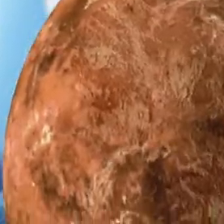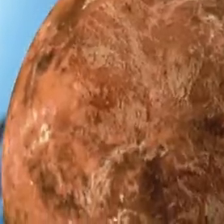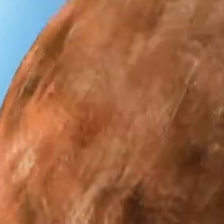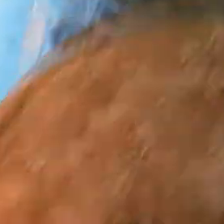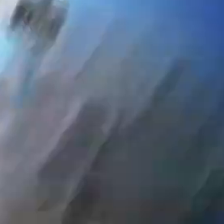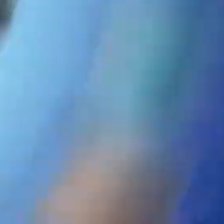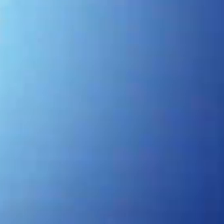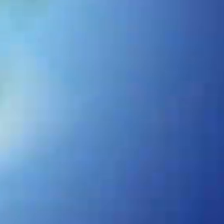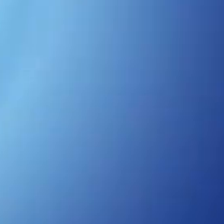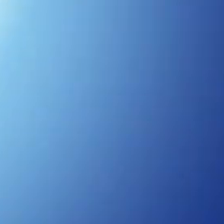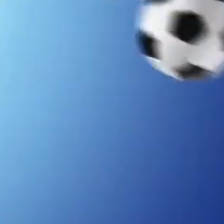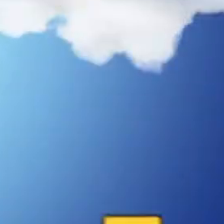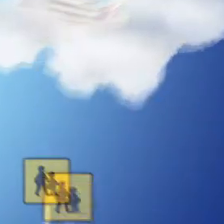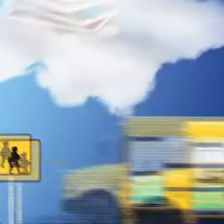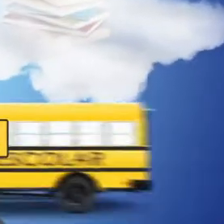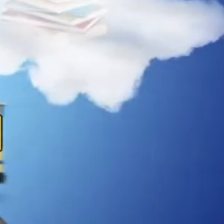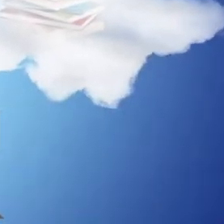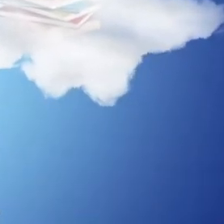Tchau!